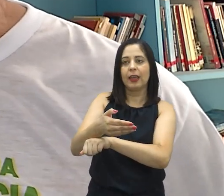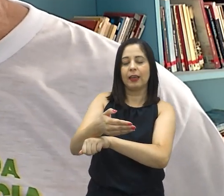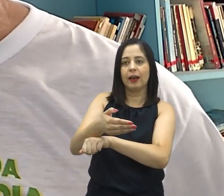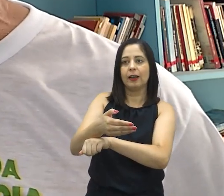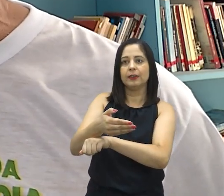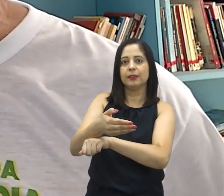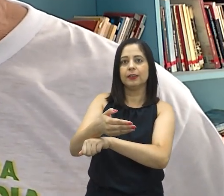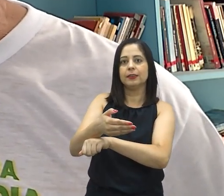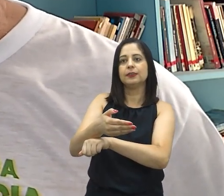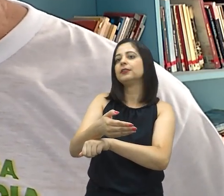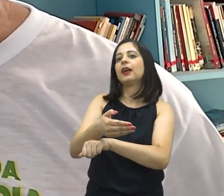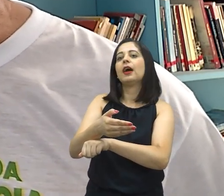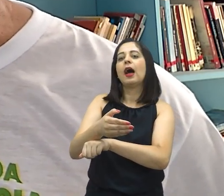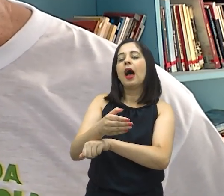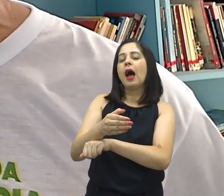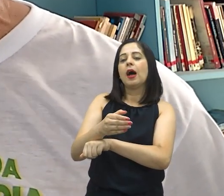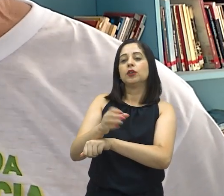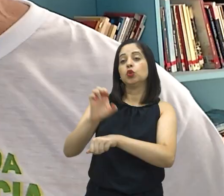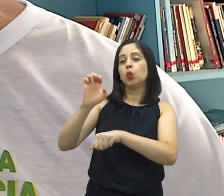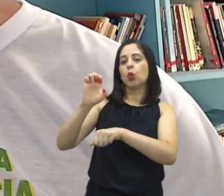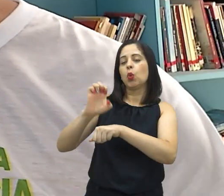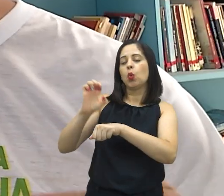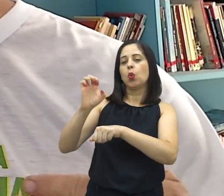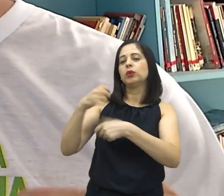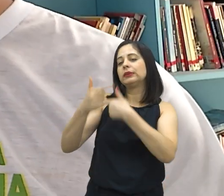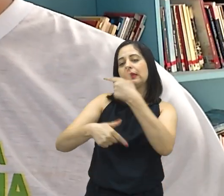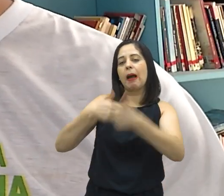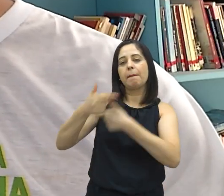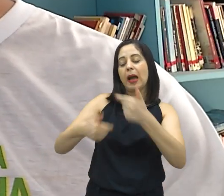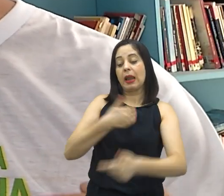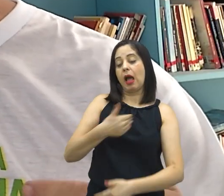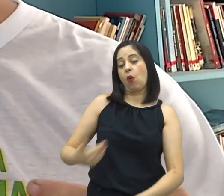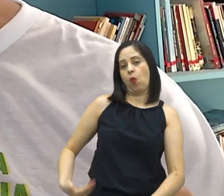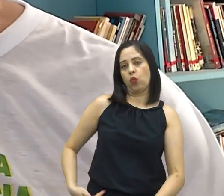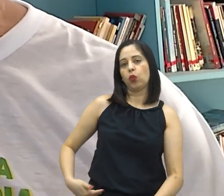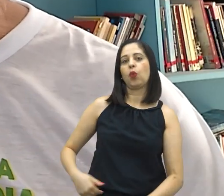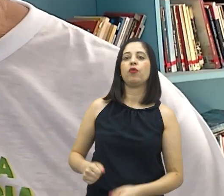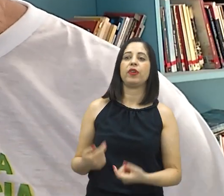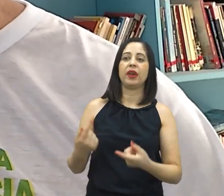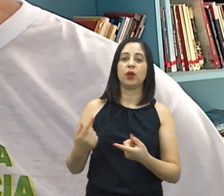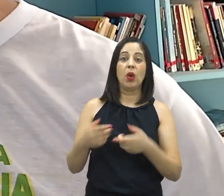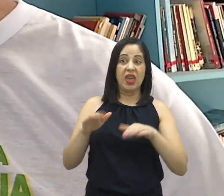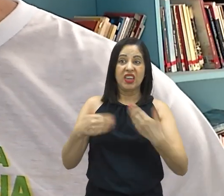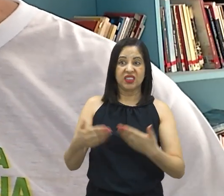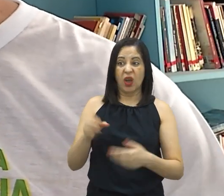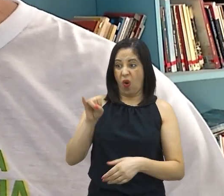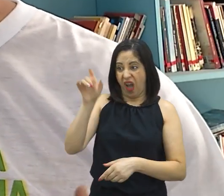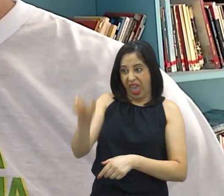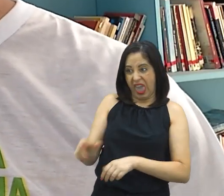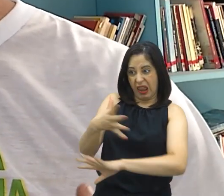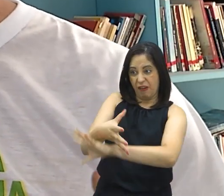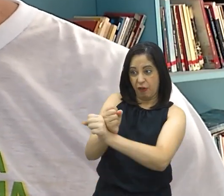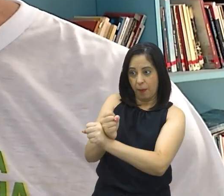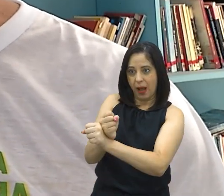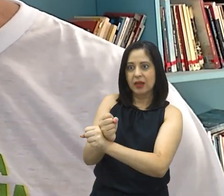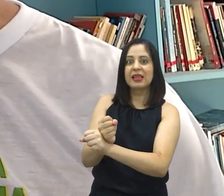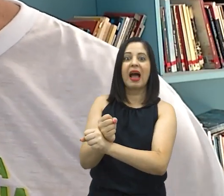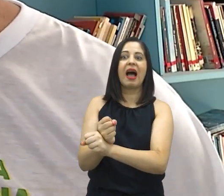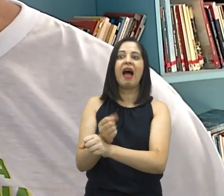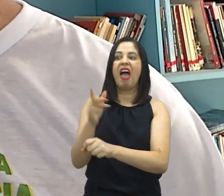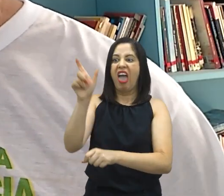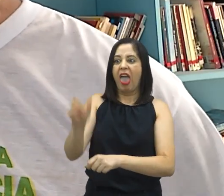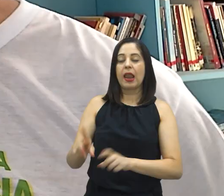no plano de carreira como professor, para ter as escolhas com prioridade em escolhas de aulas, para ter uma hora-aula com uma